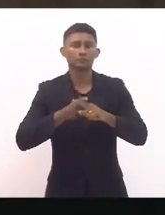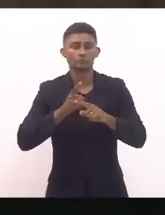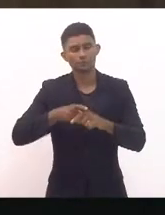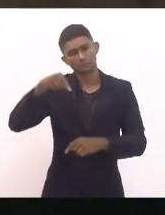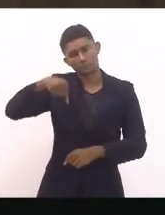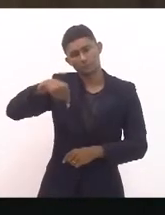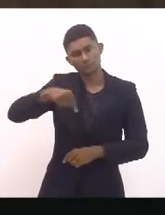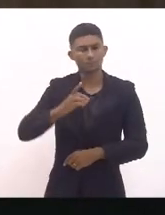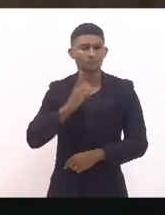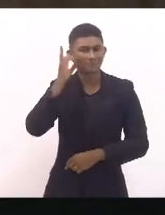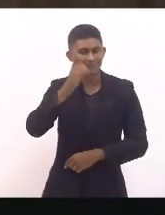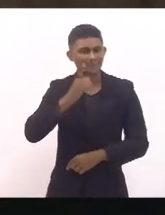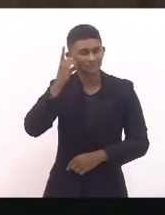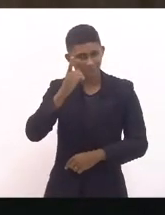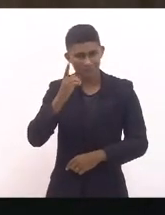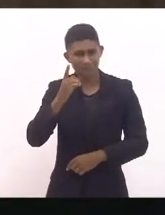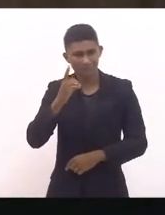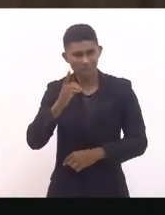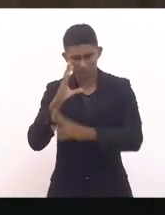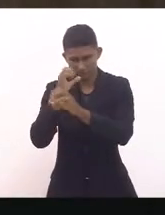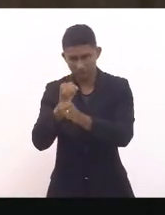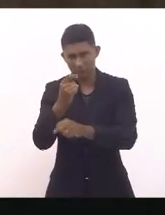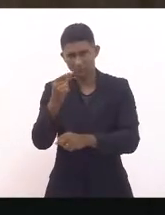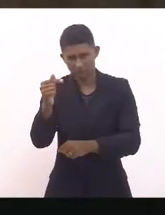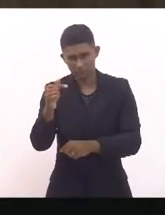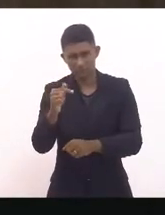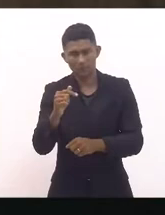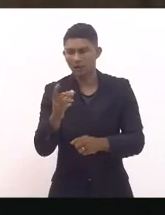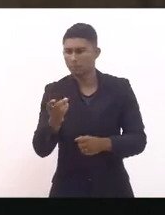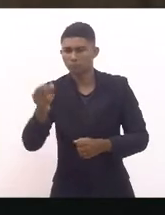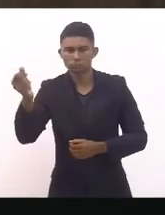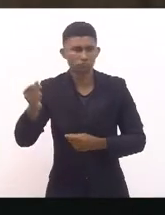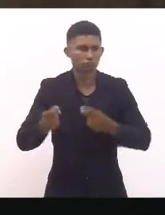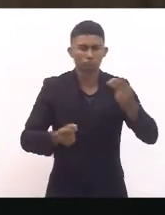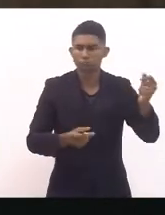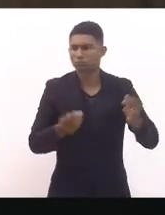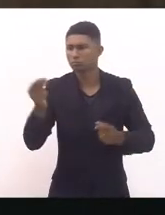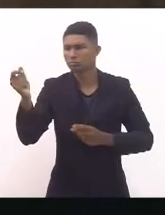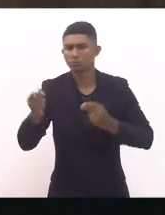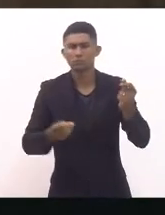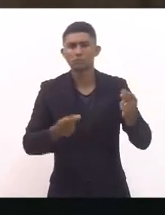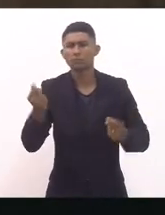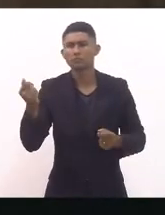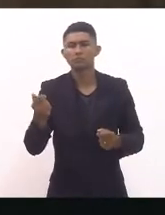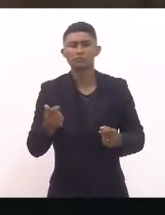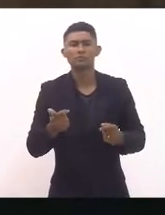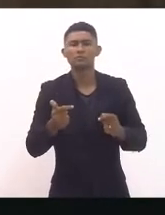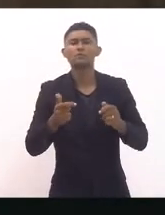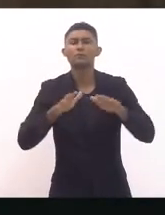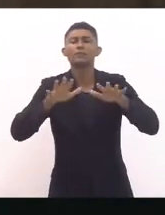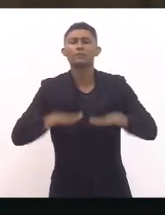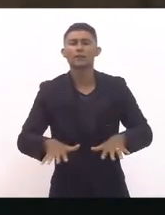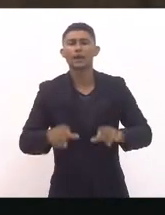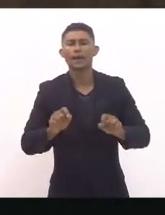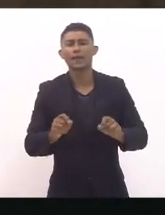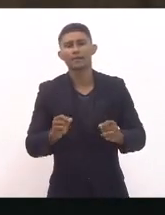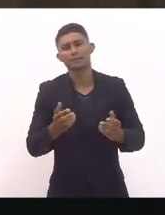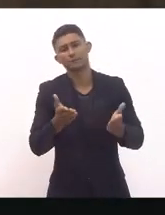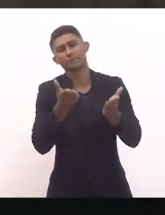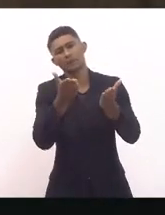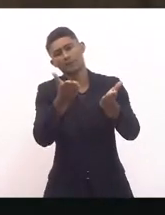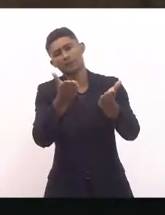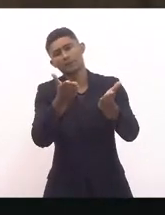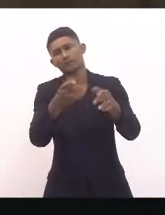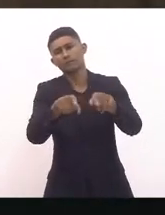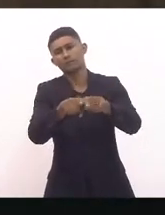17 nos retirarmos, possivelmente ficará Vossa Excelência e dois,